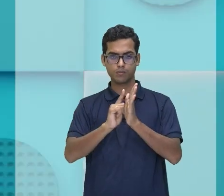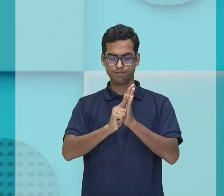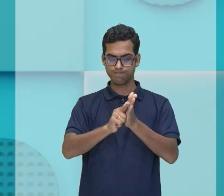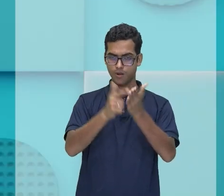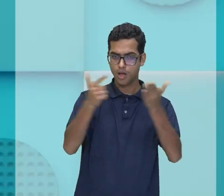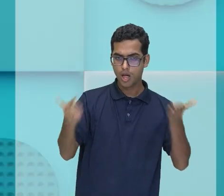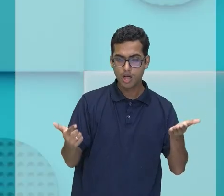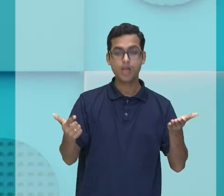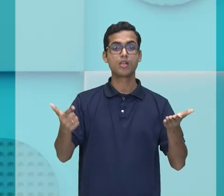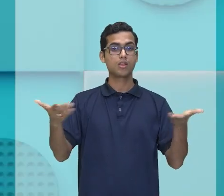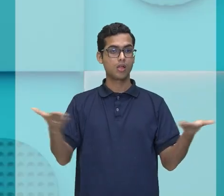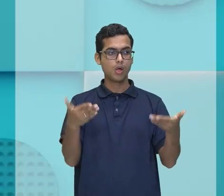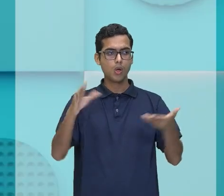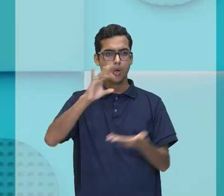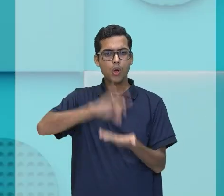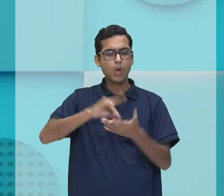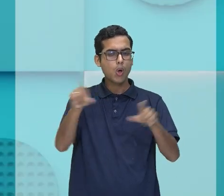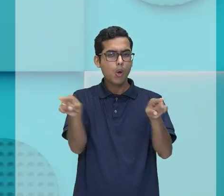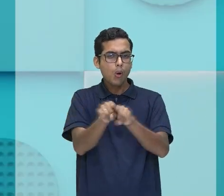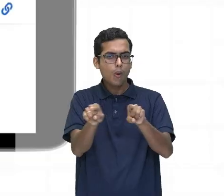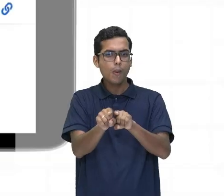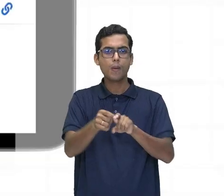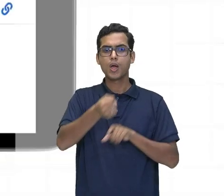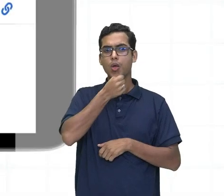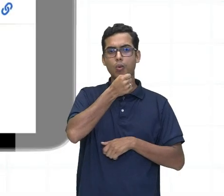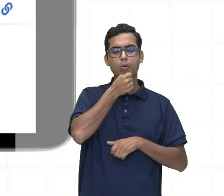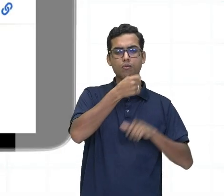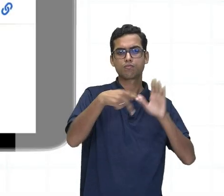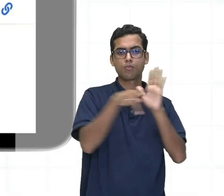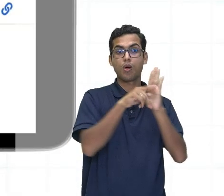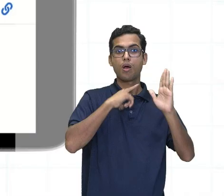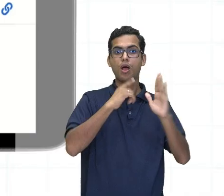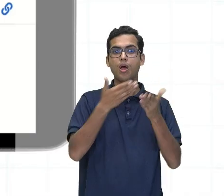vamos ver o exemplo de reportagem. Olha só.